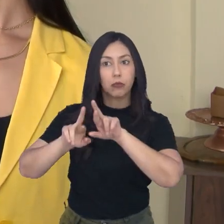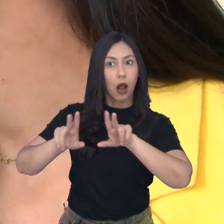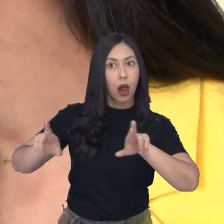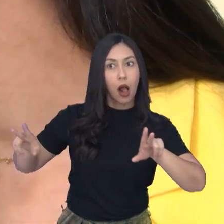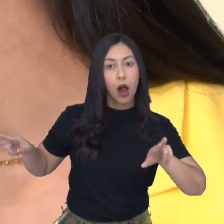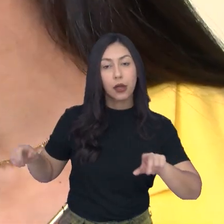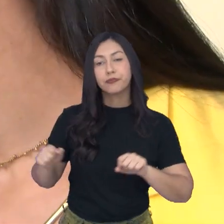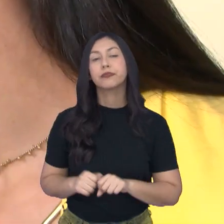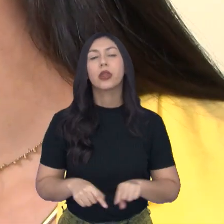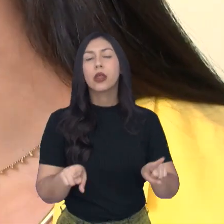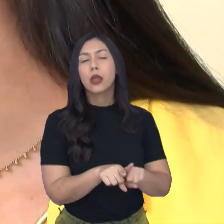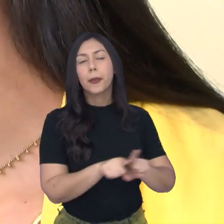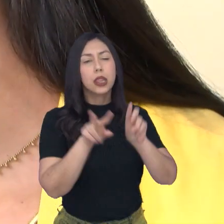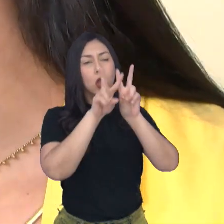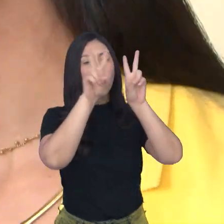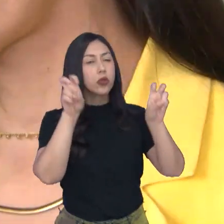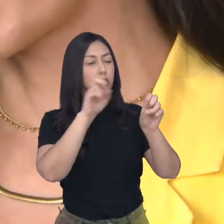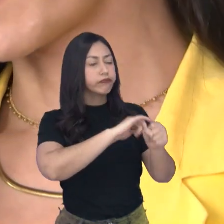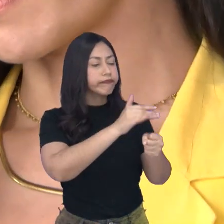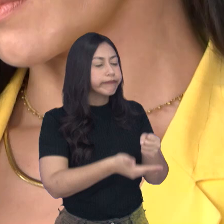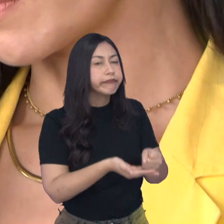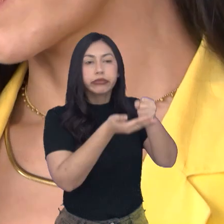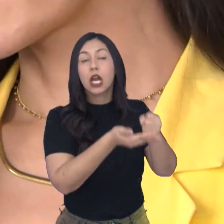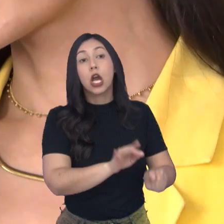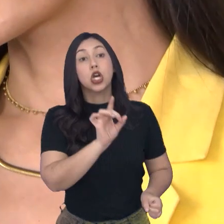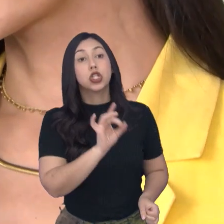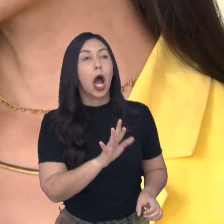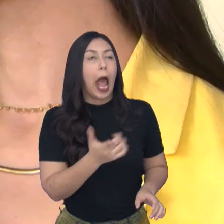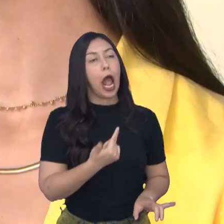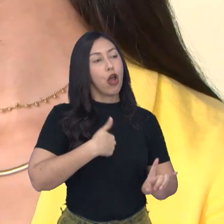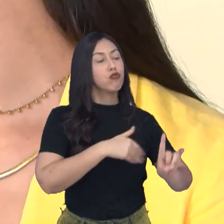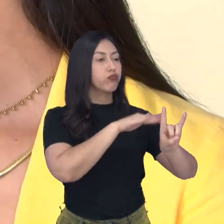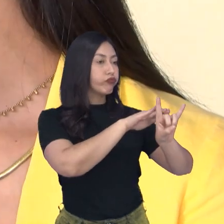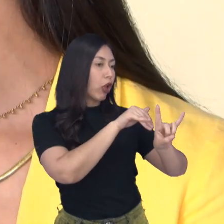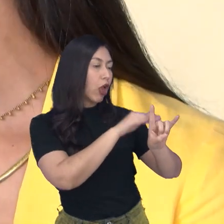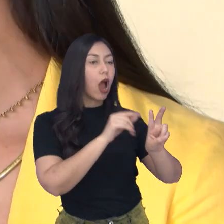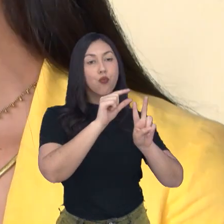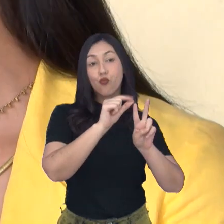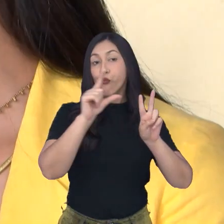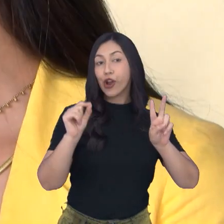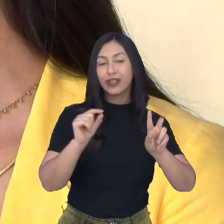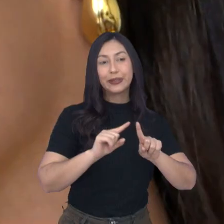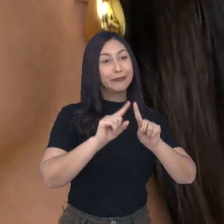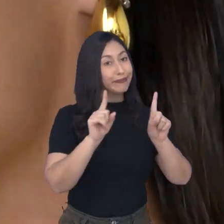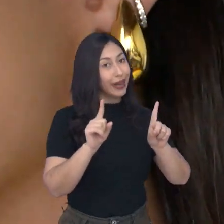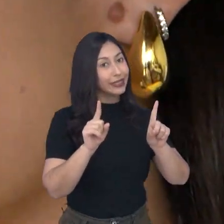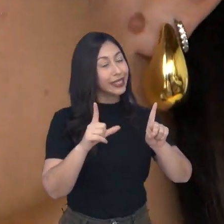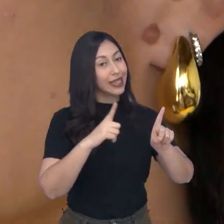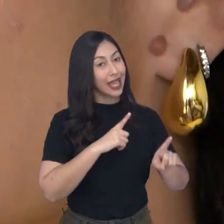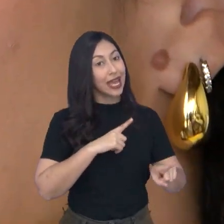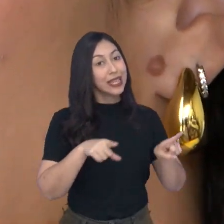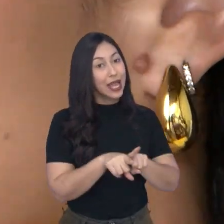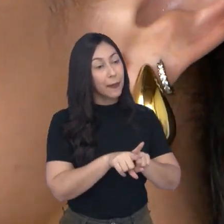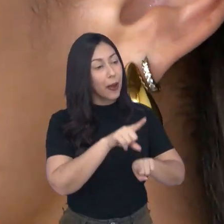da questão da sustentabilidade, né? Não adianta só falar que é vegetariano, que é vegano, e você junta a questão da embalagem